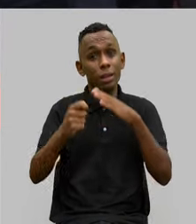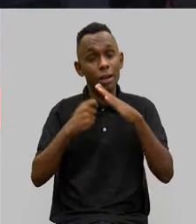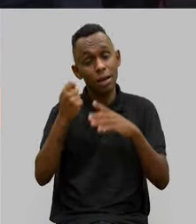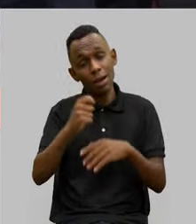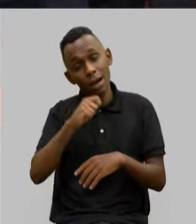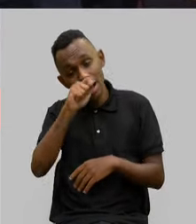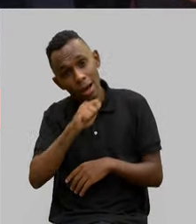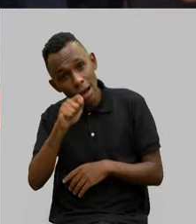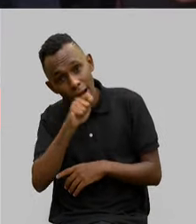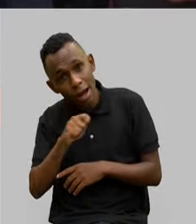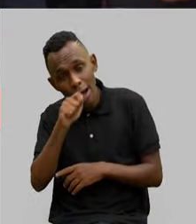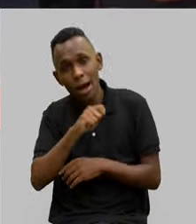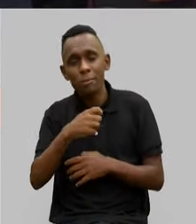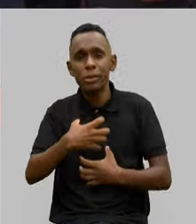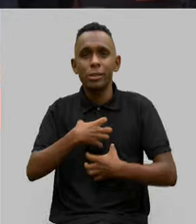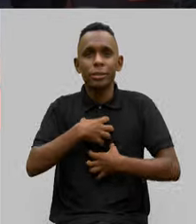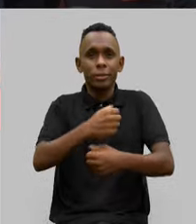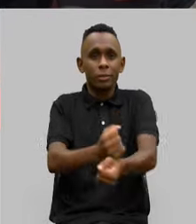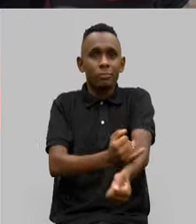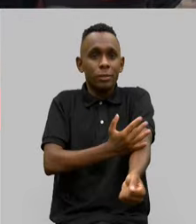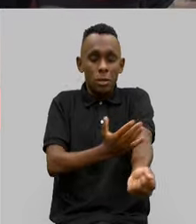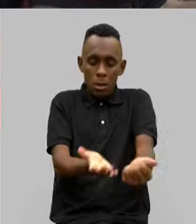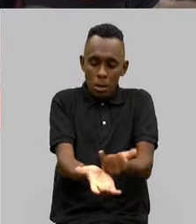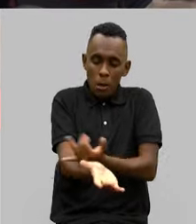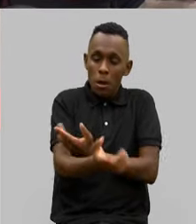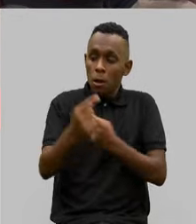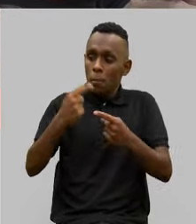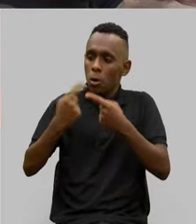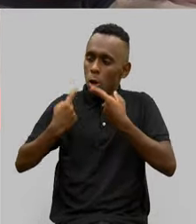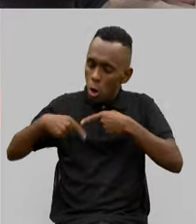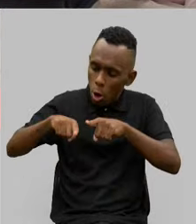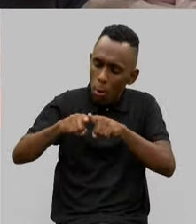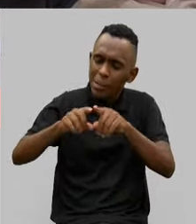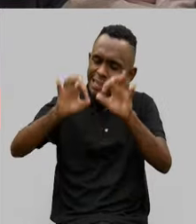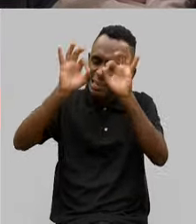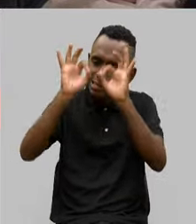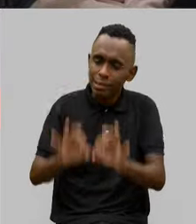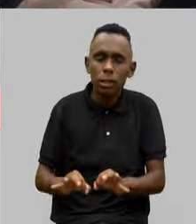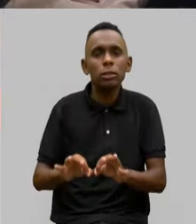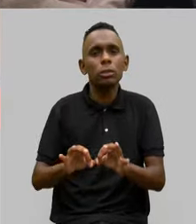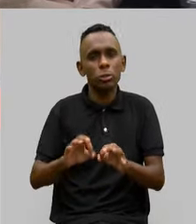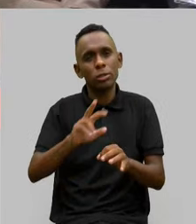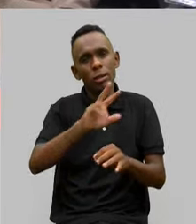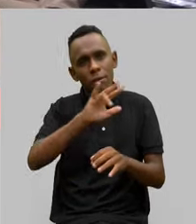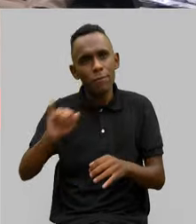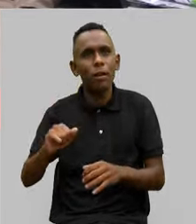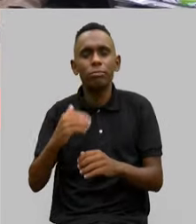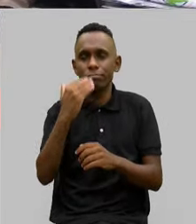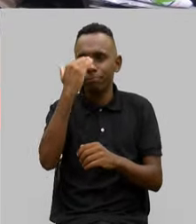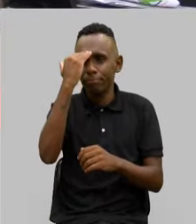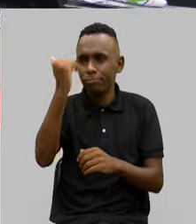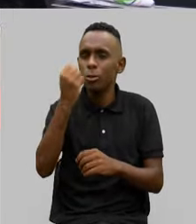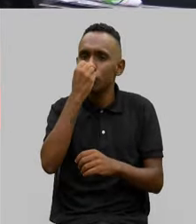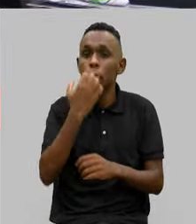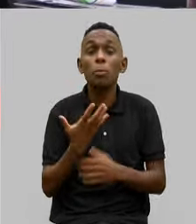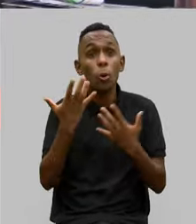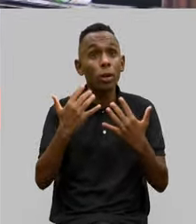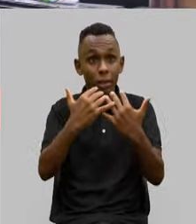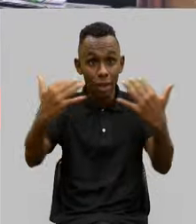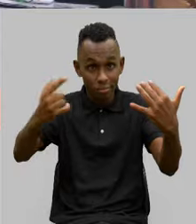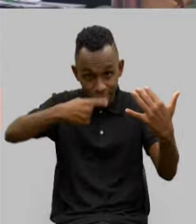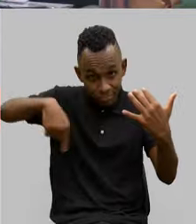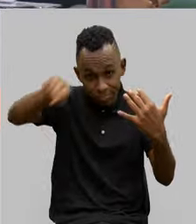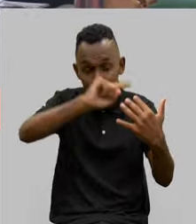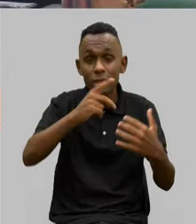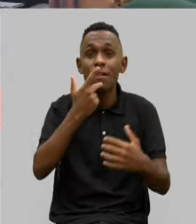fio Cruz muito emocionados porque é uma parceria que eu tenho certeza que vai dar sucesso eu gostaria muito aqui em público